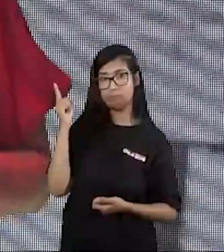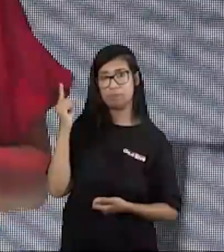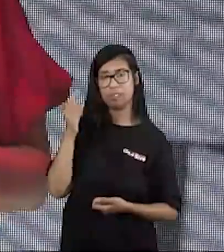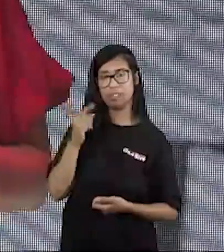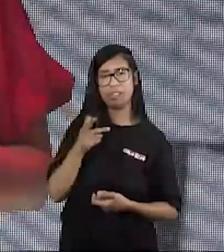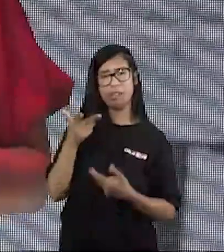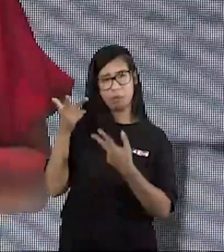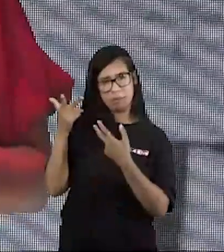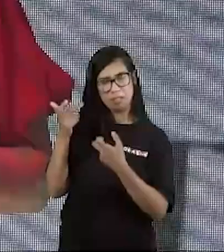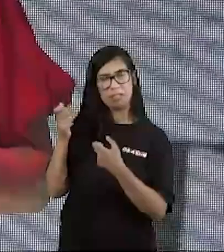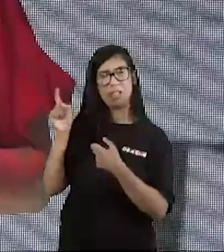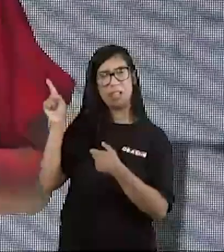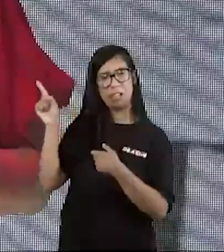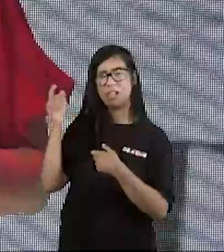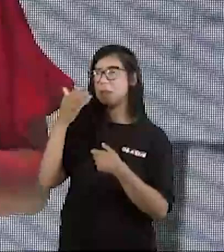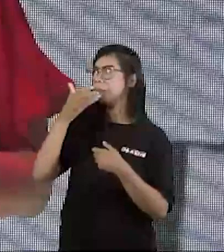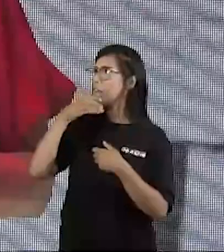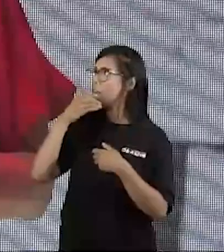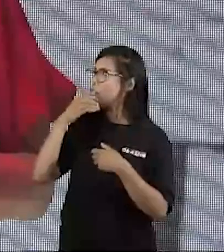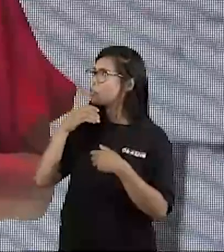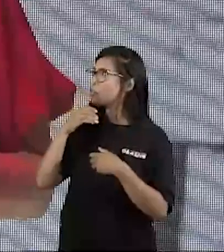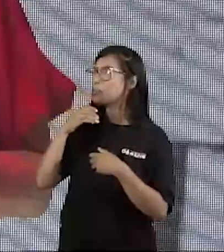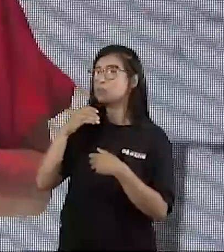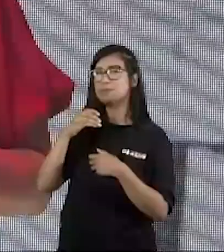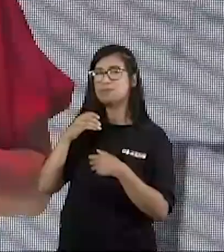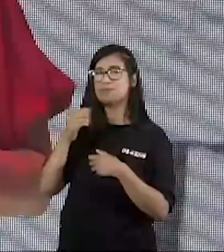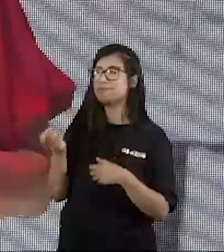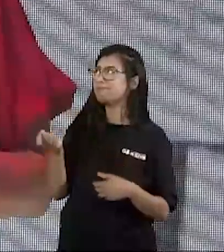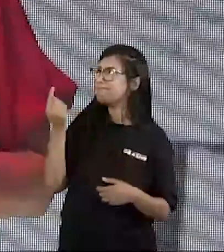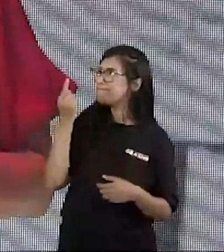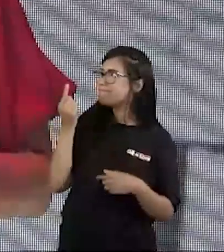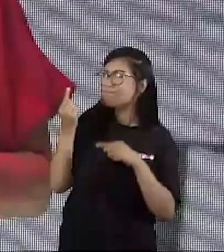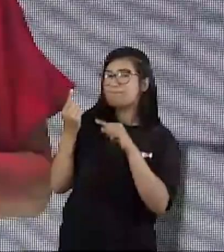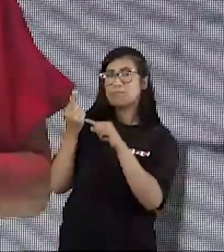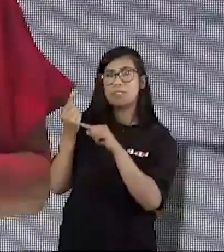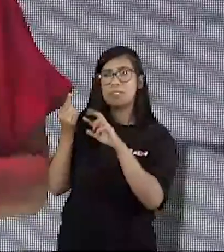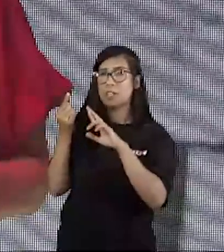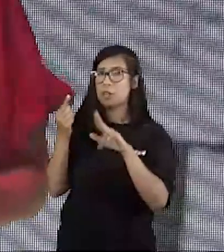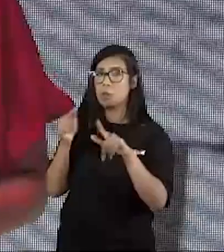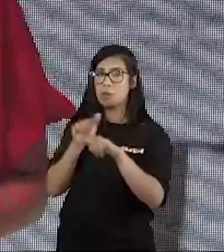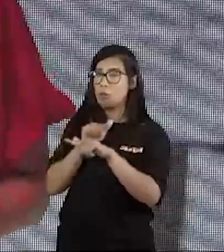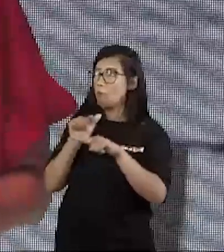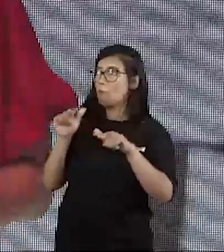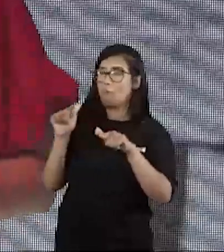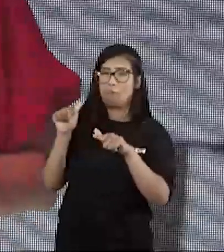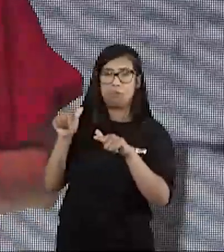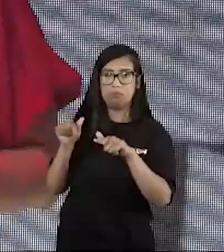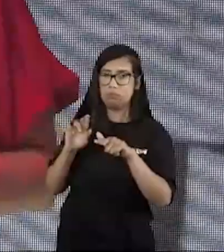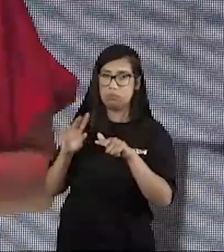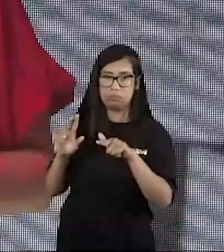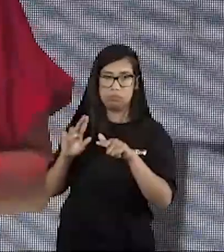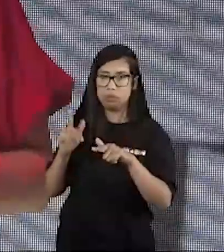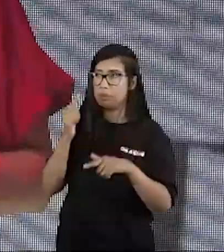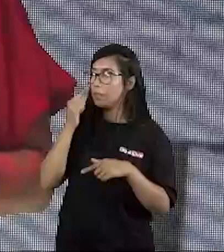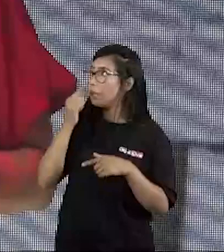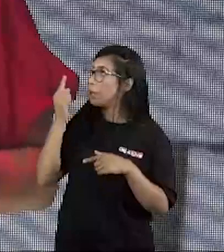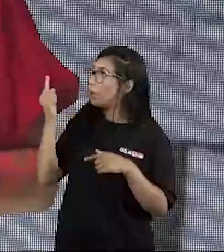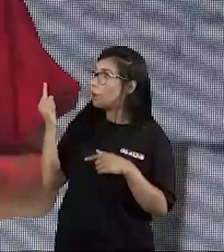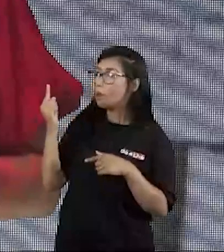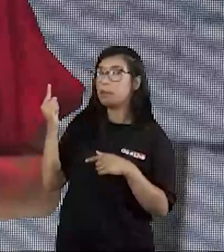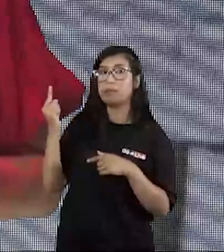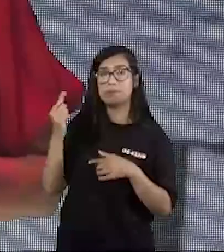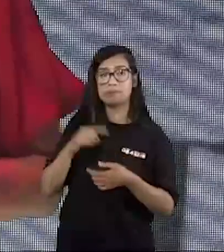amostra, eu posso vir aqui e encostar a lâmina. Que exame é esse que eu estou fazendo? Em print. É interessante